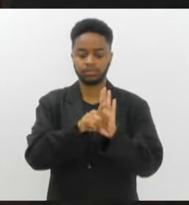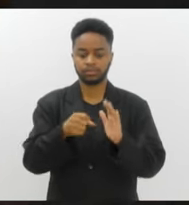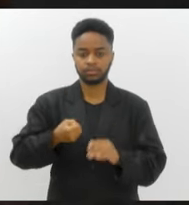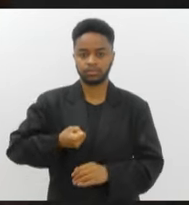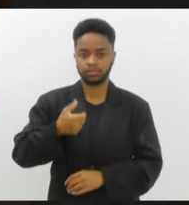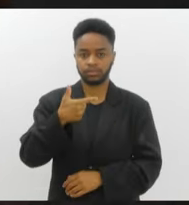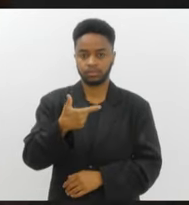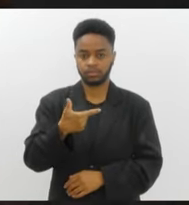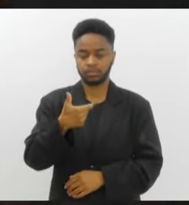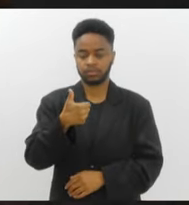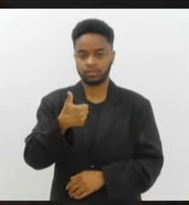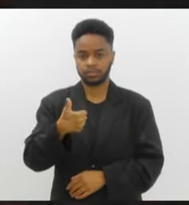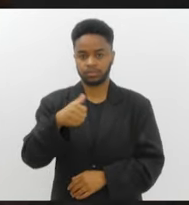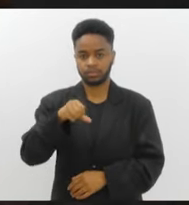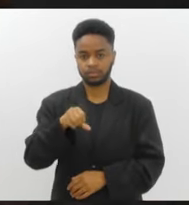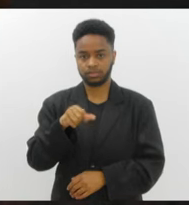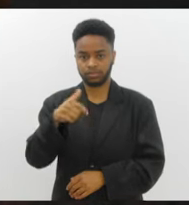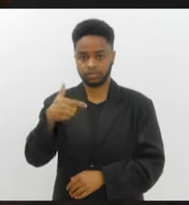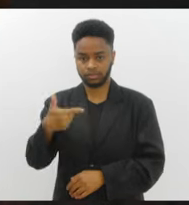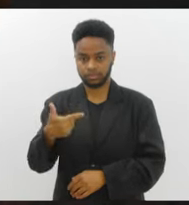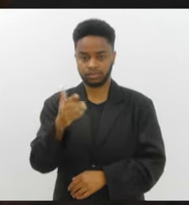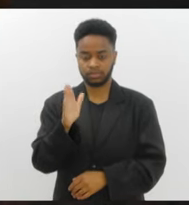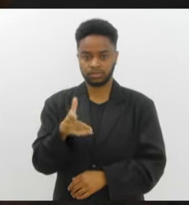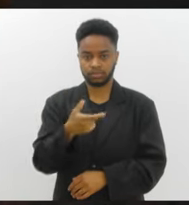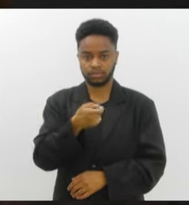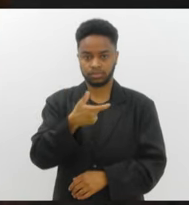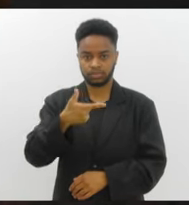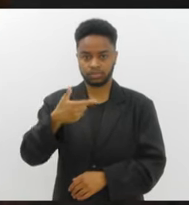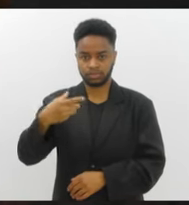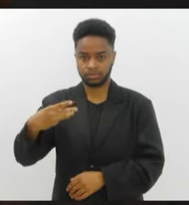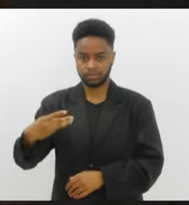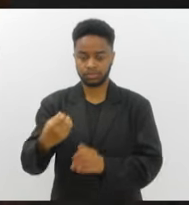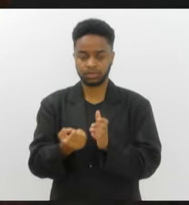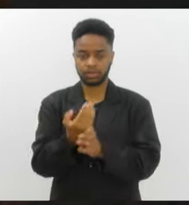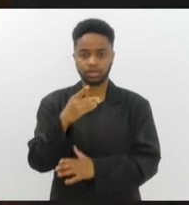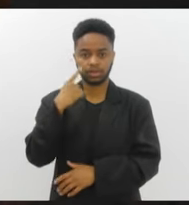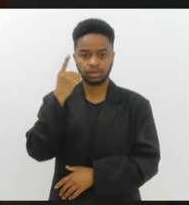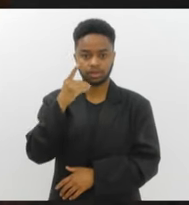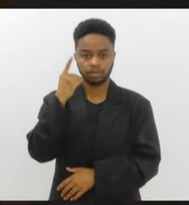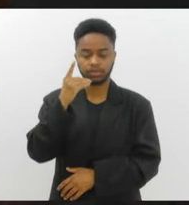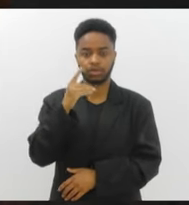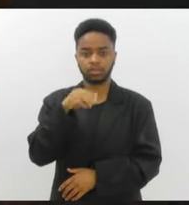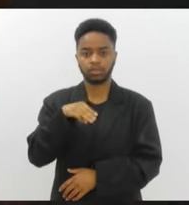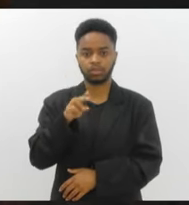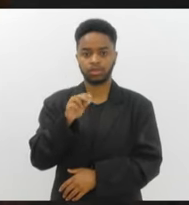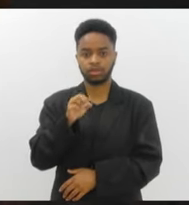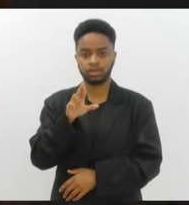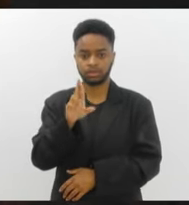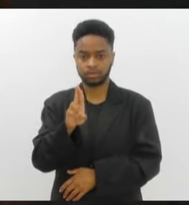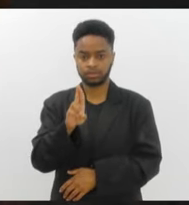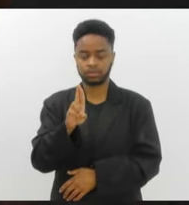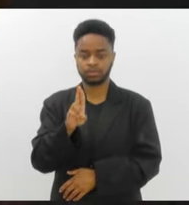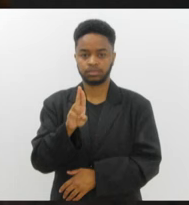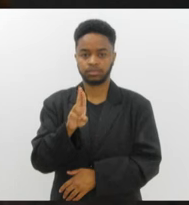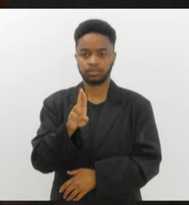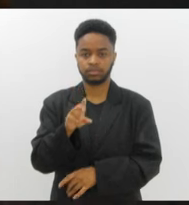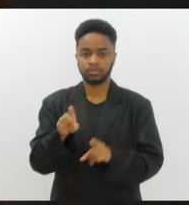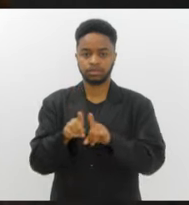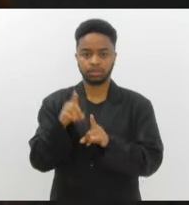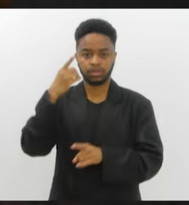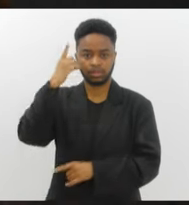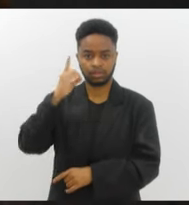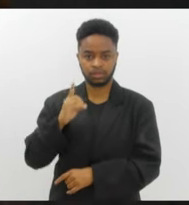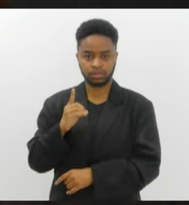número 2.192, de 2023, de autoria dos deputados Munir Neto e Dani